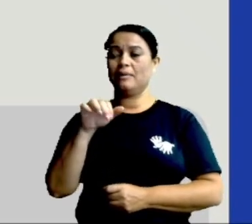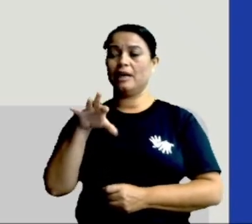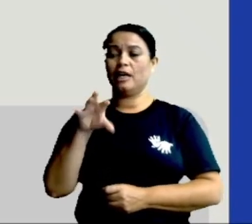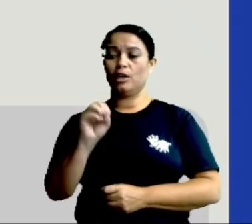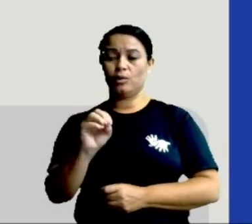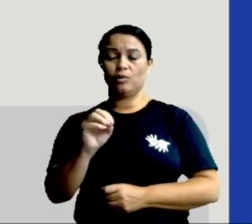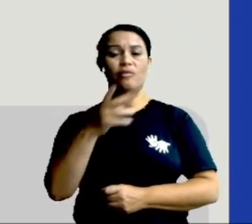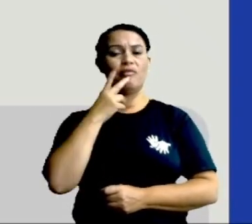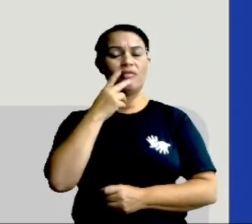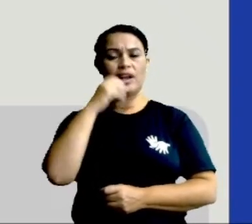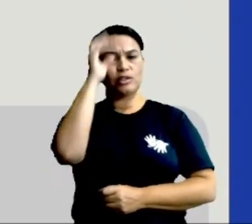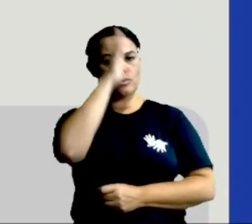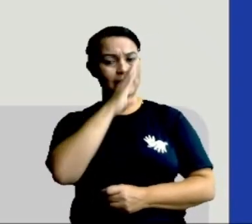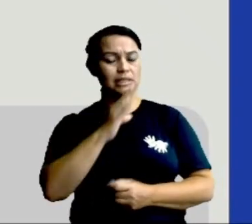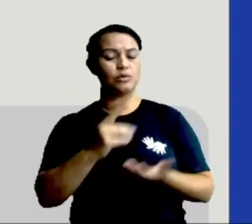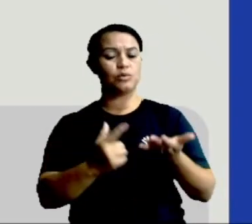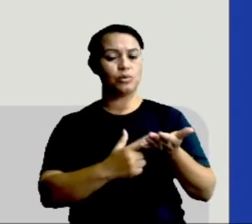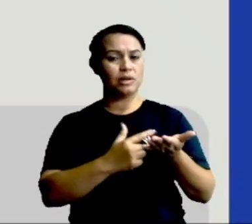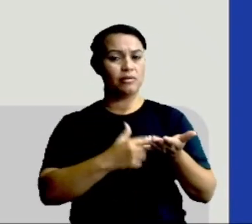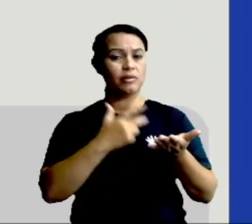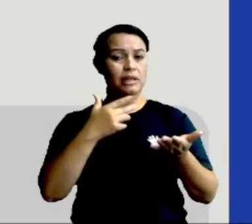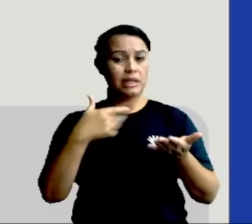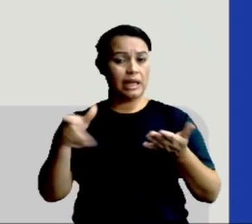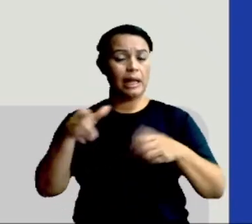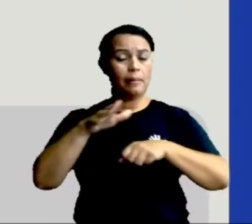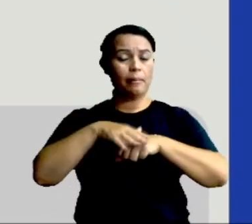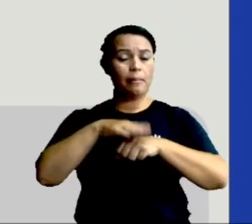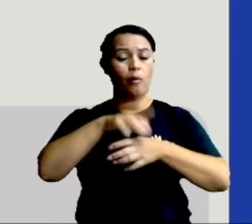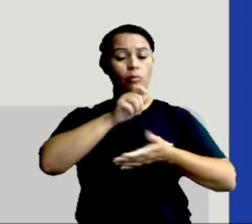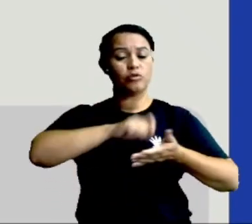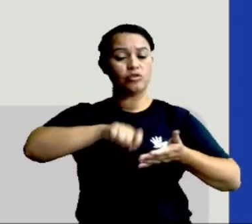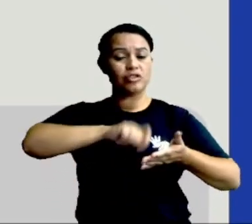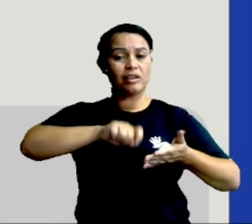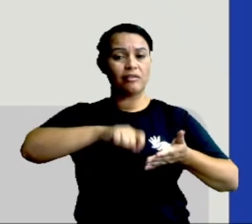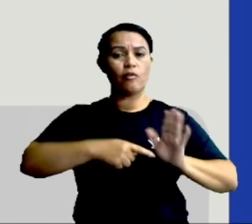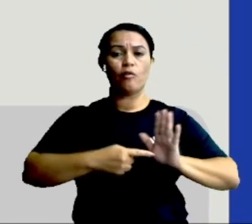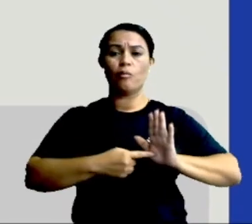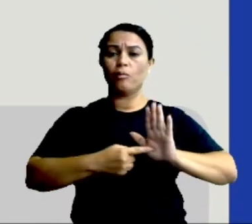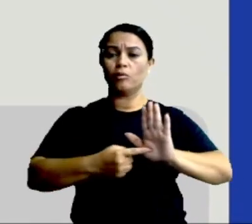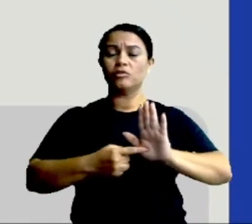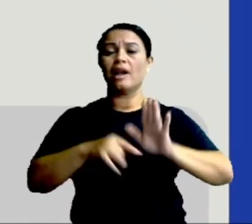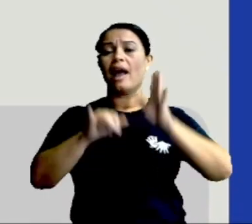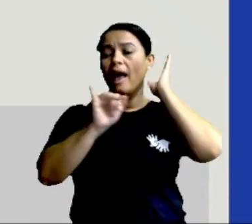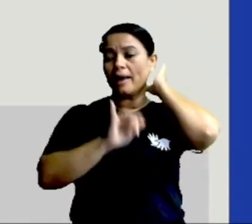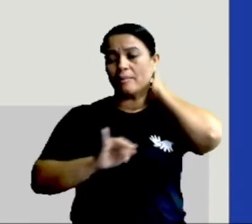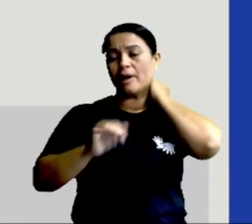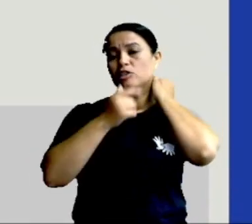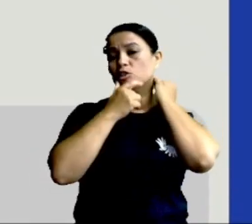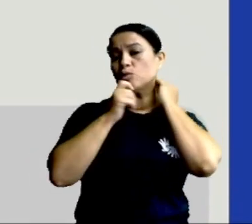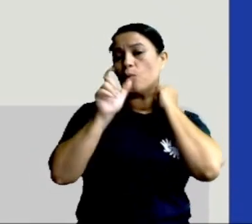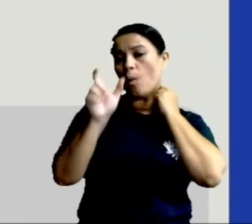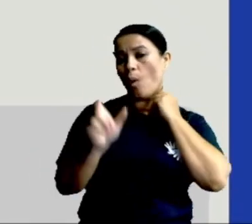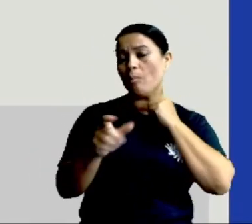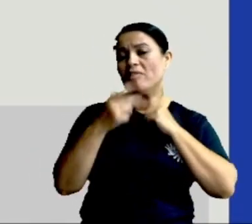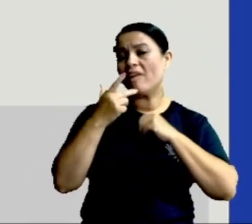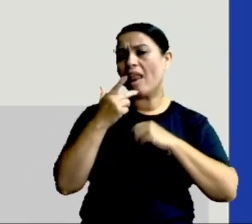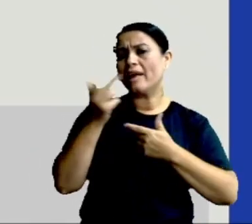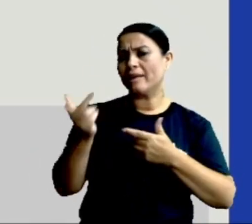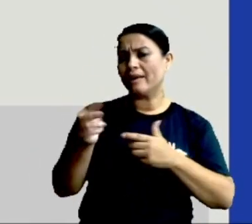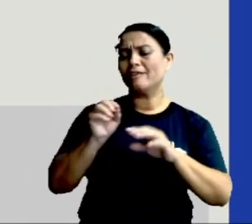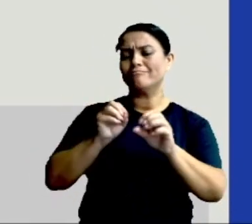Ribeiro cita em um livro que ele escreveu, eu quero mostrar para vocês aqui a imagem dele e falar que ele